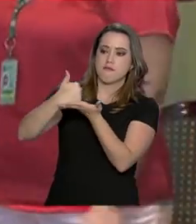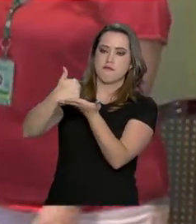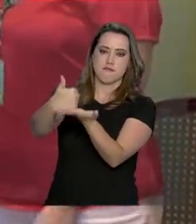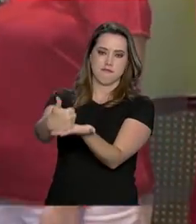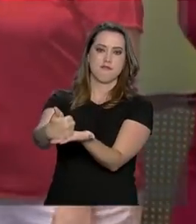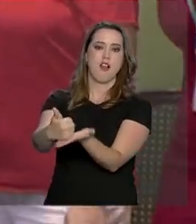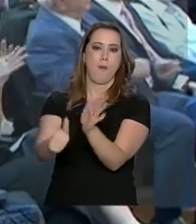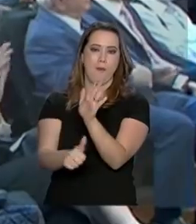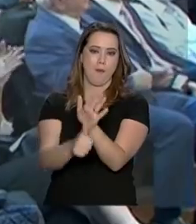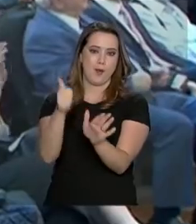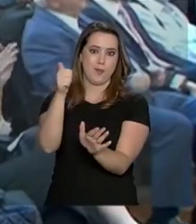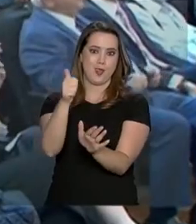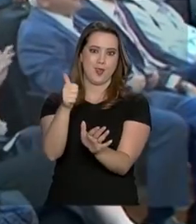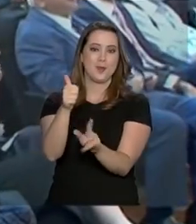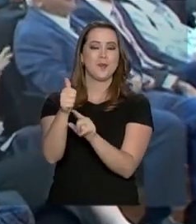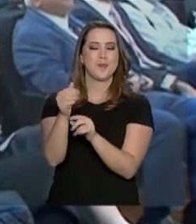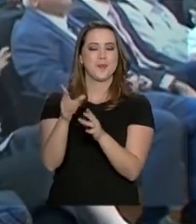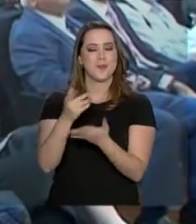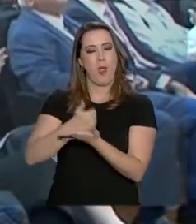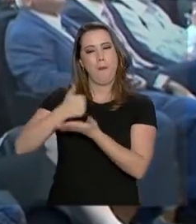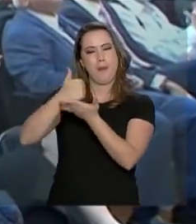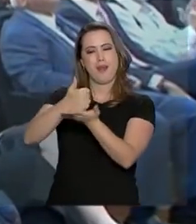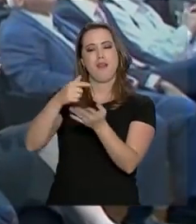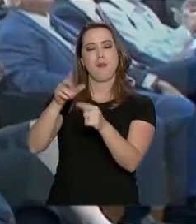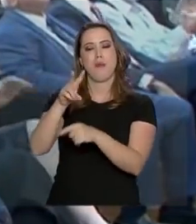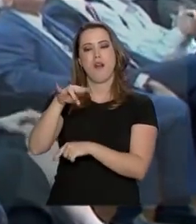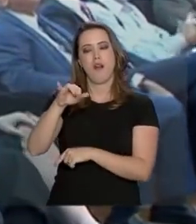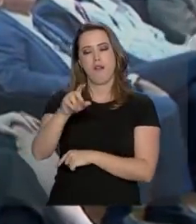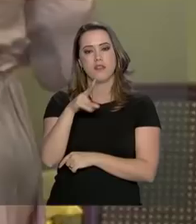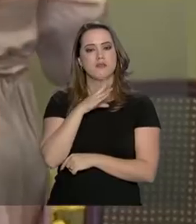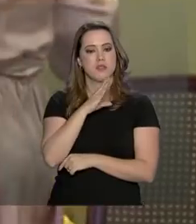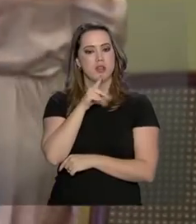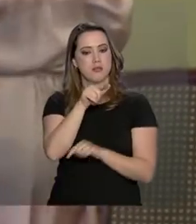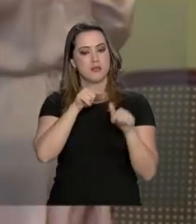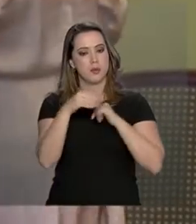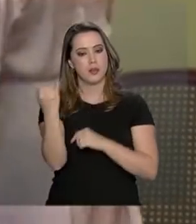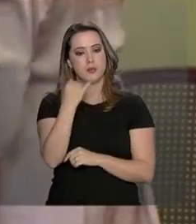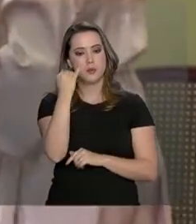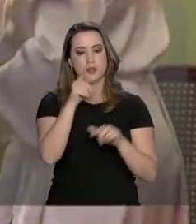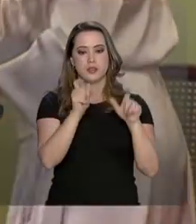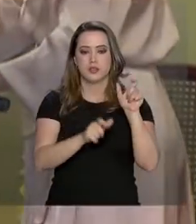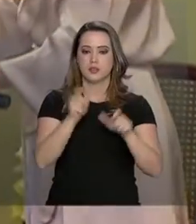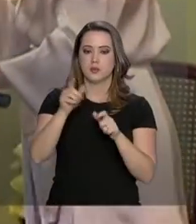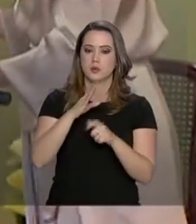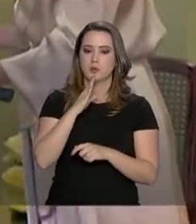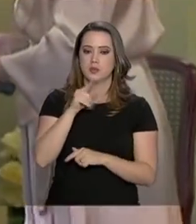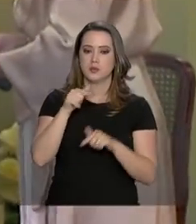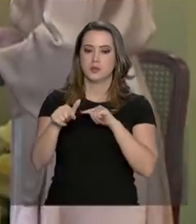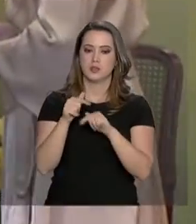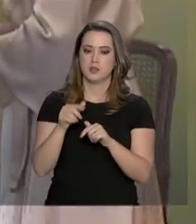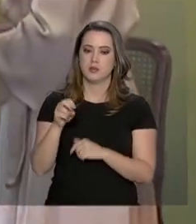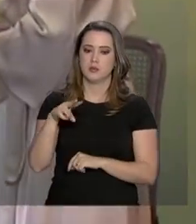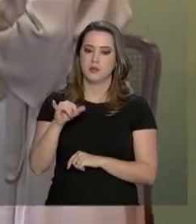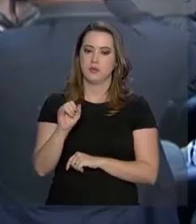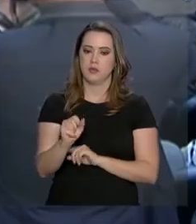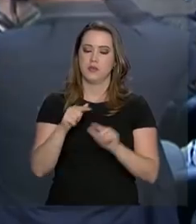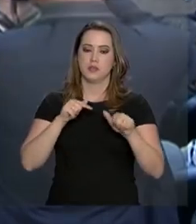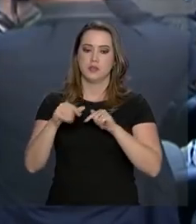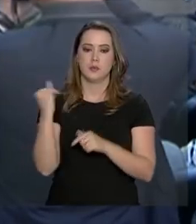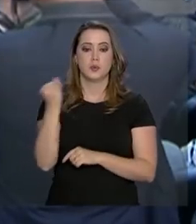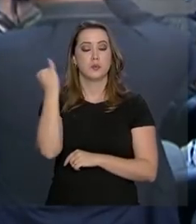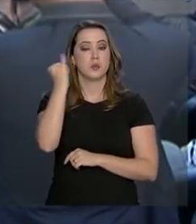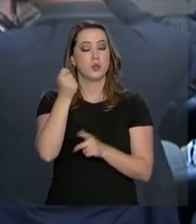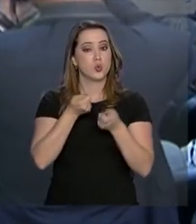primeiro prêmio Anvisa, que reconhece os trabalhos desenvolvidos pelos funcionários. Um reconhecimento ao trabalho da agência responsável